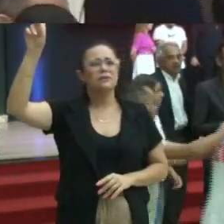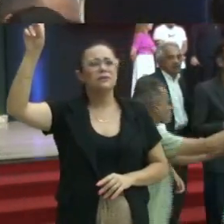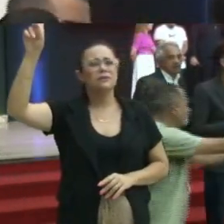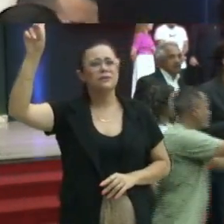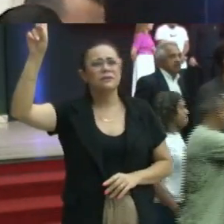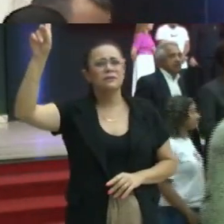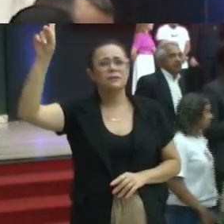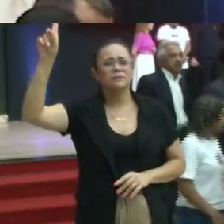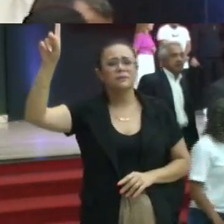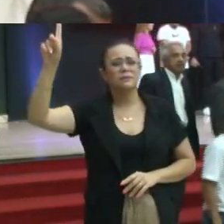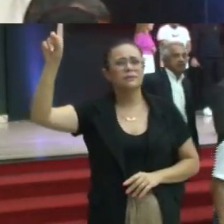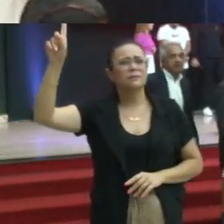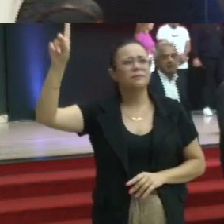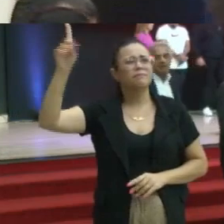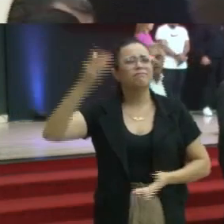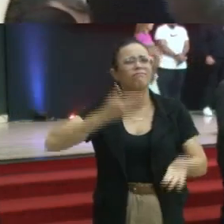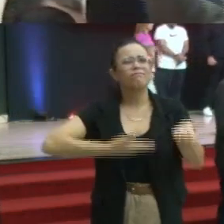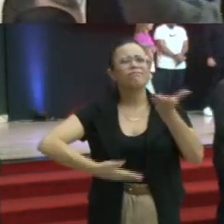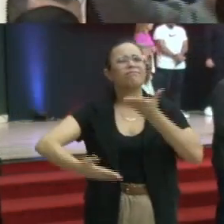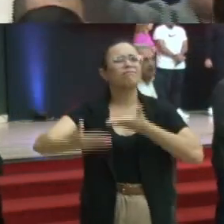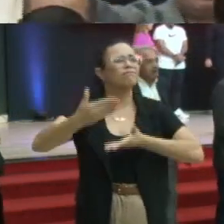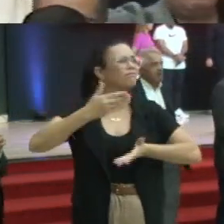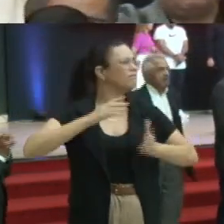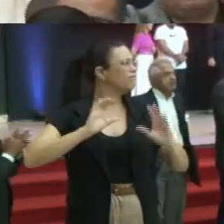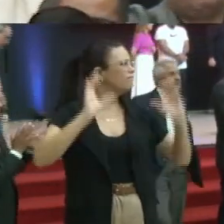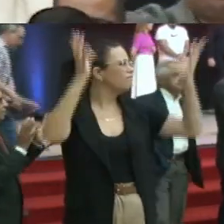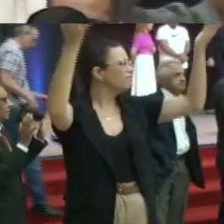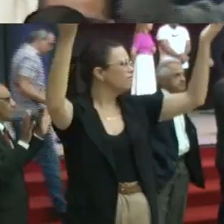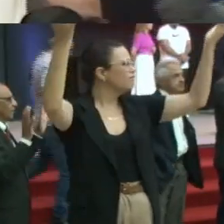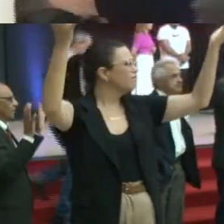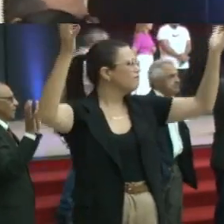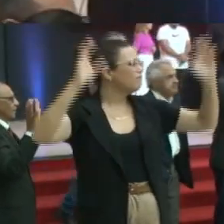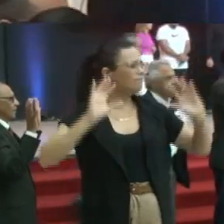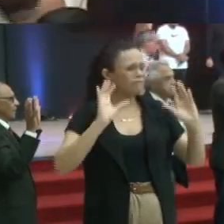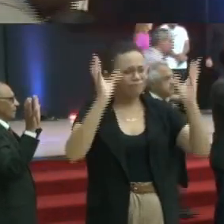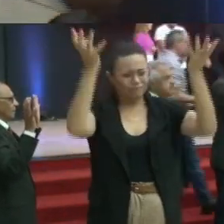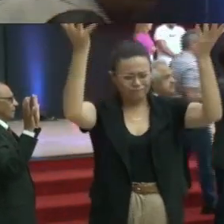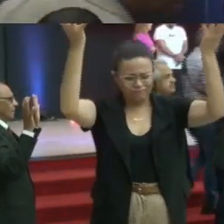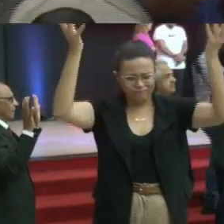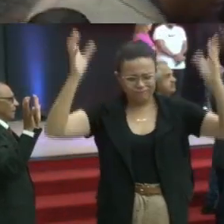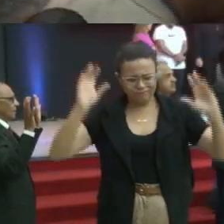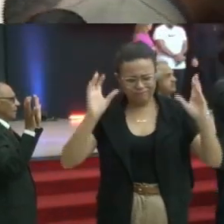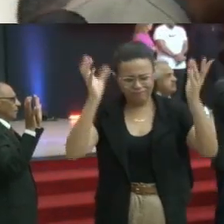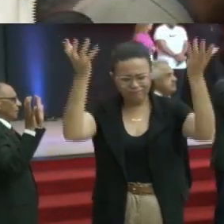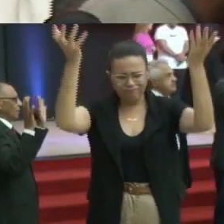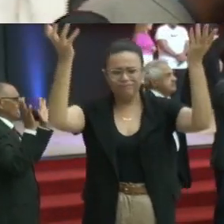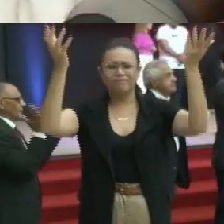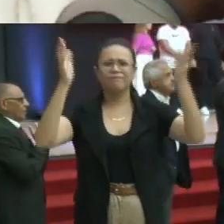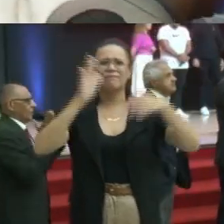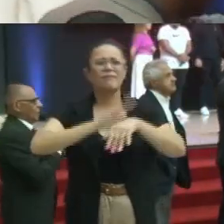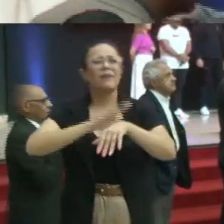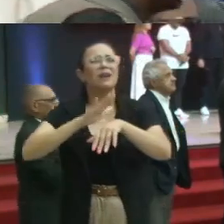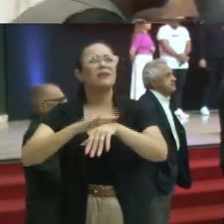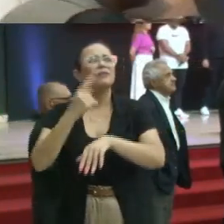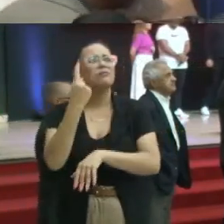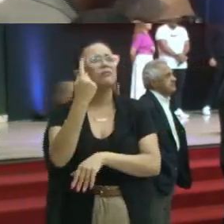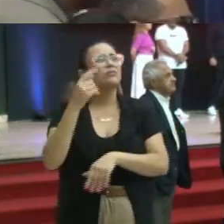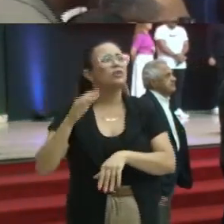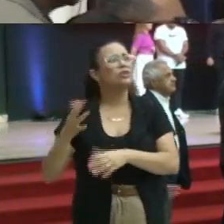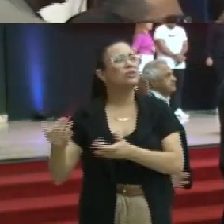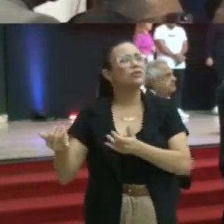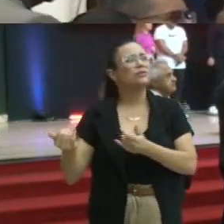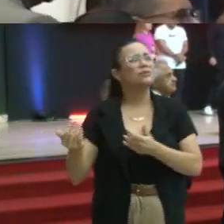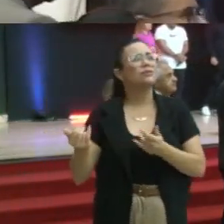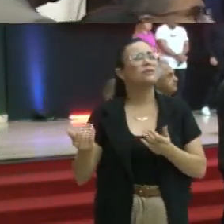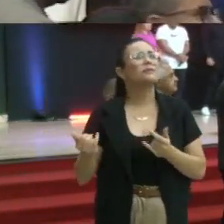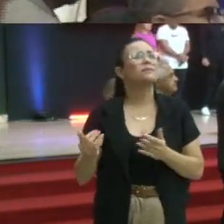na comunhão. Vamos lá, irmãos. Vamos, celebre. Mas celebre mais um jovem para Jesus. Mais um para